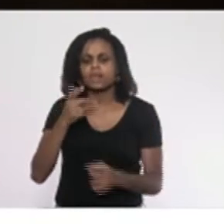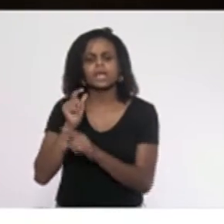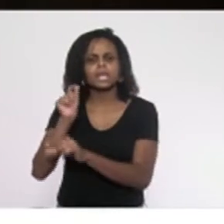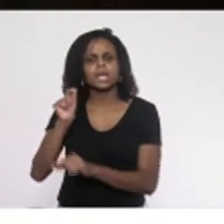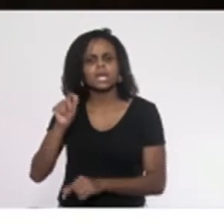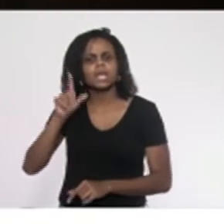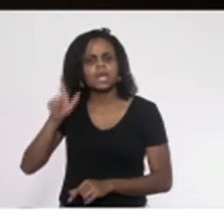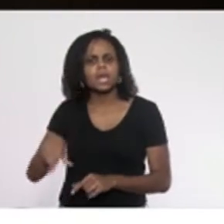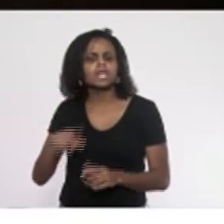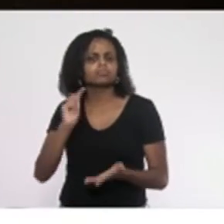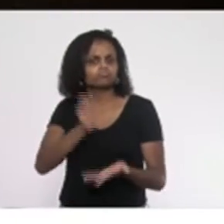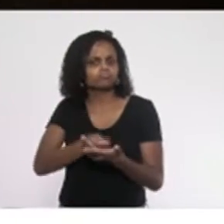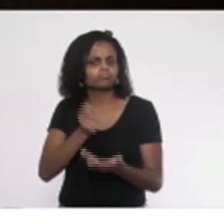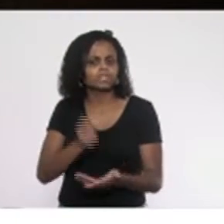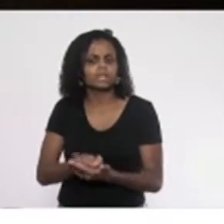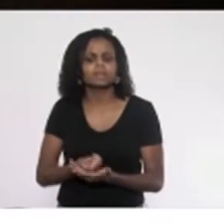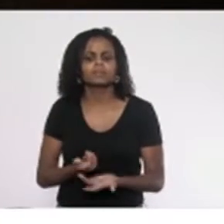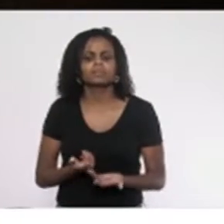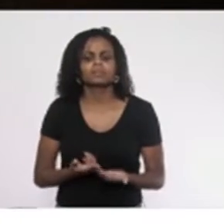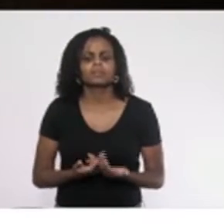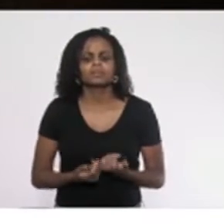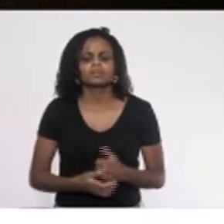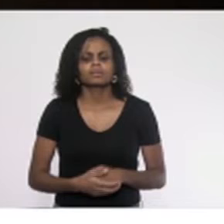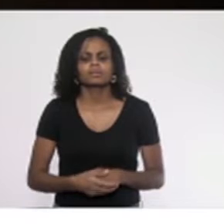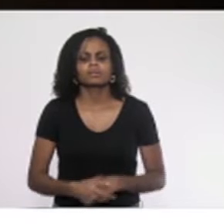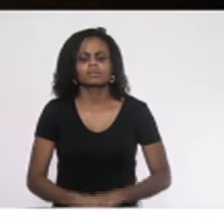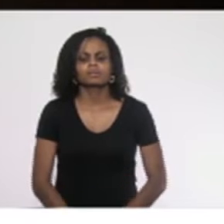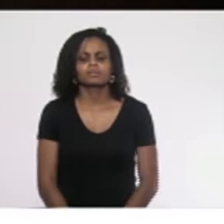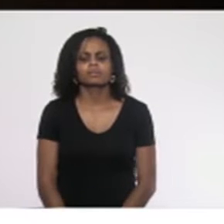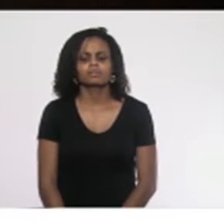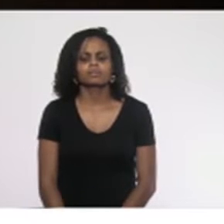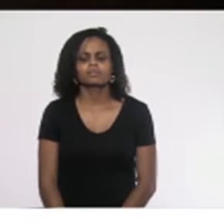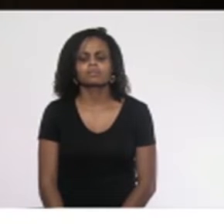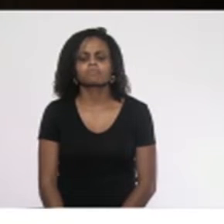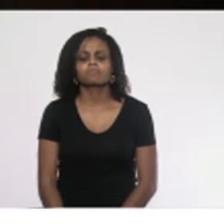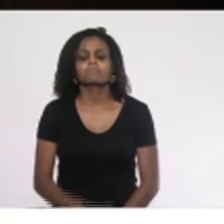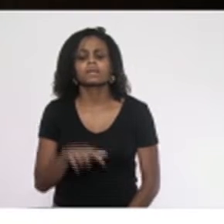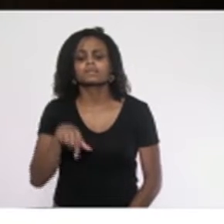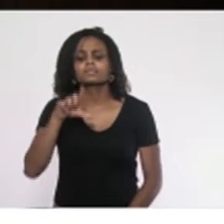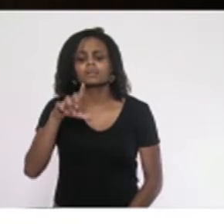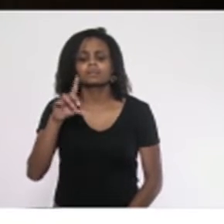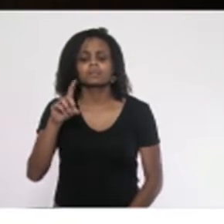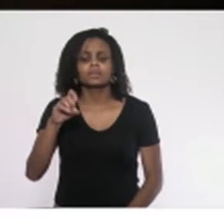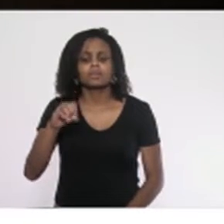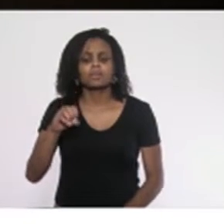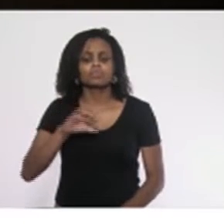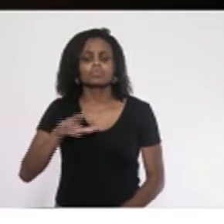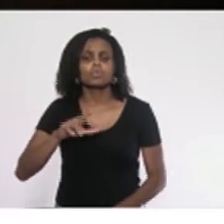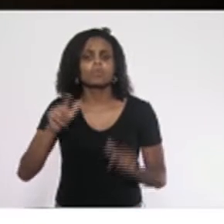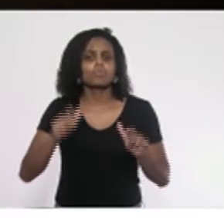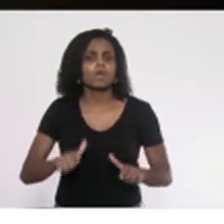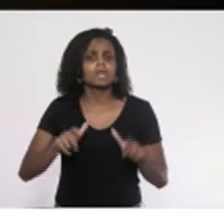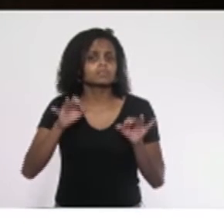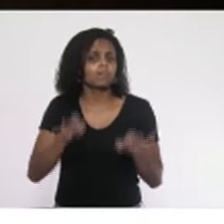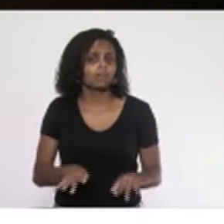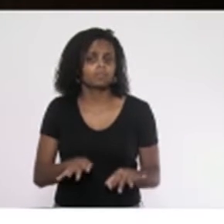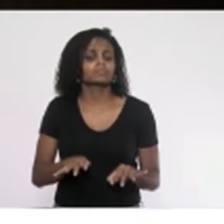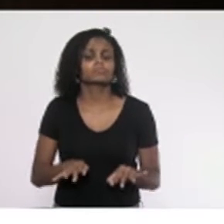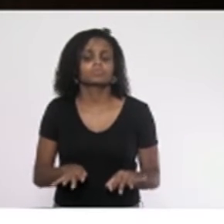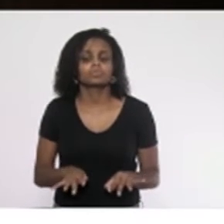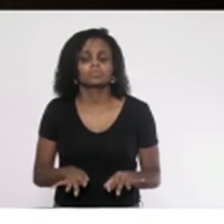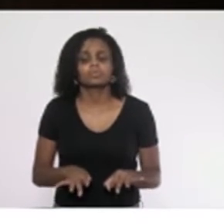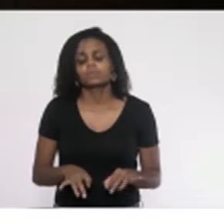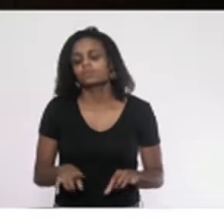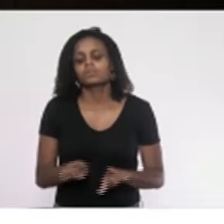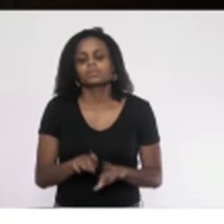inibi-lo. Mas a questão da negativa aqui na LDO é porque a LDO não é o local apropriado. Da mesma forma, me